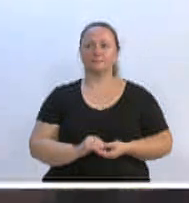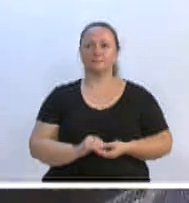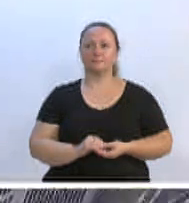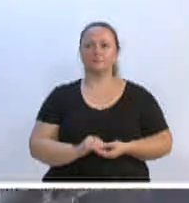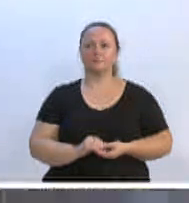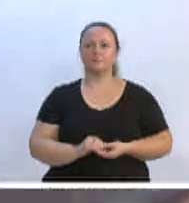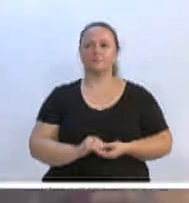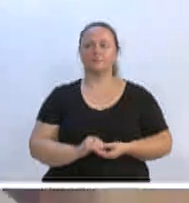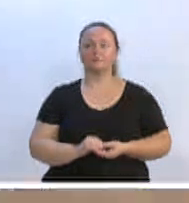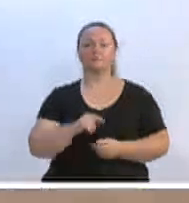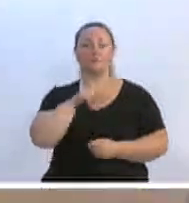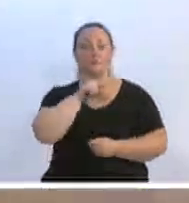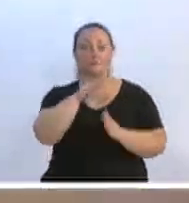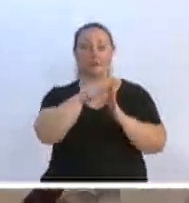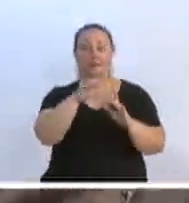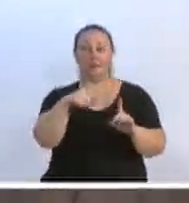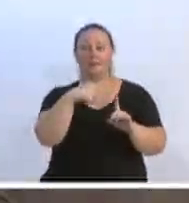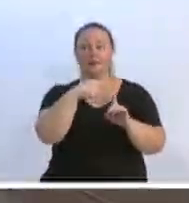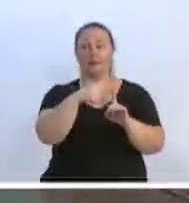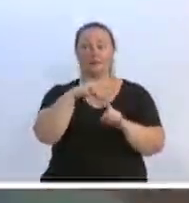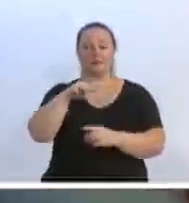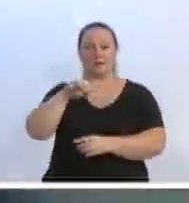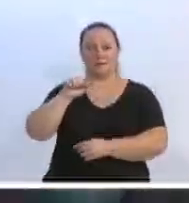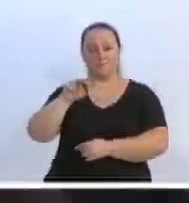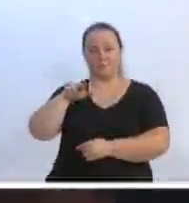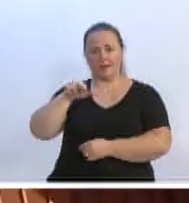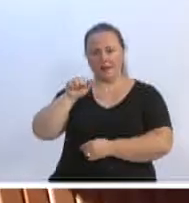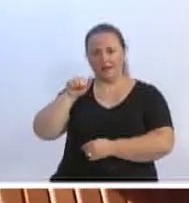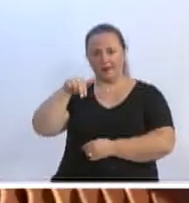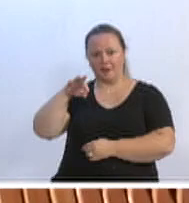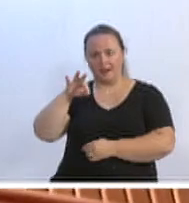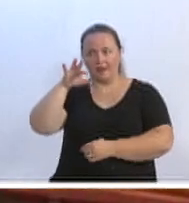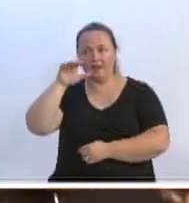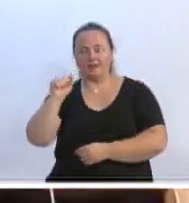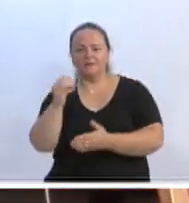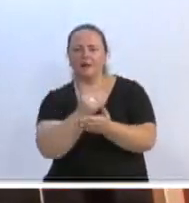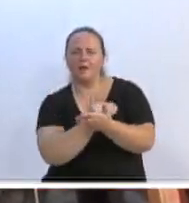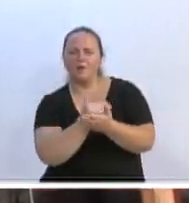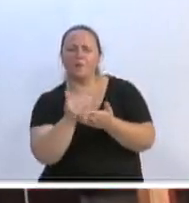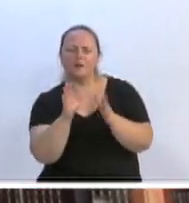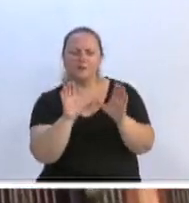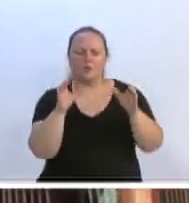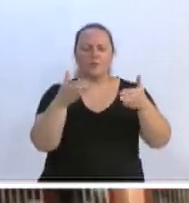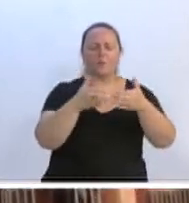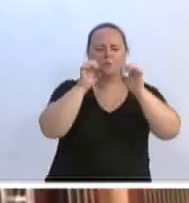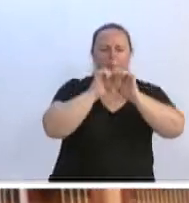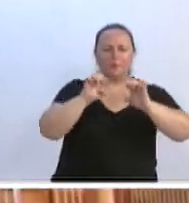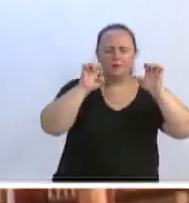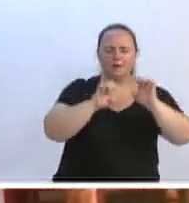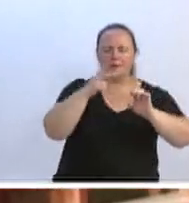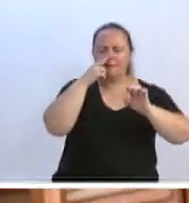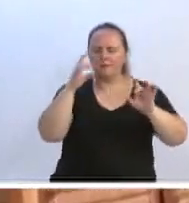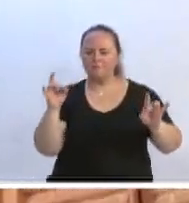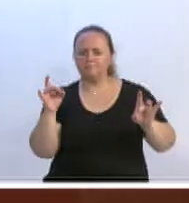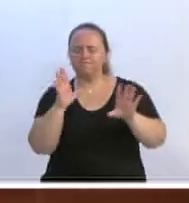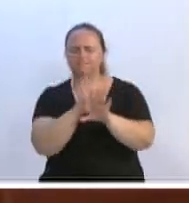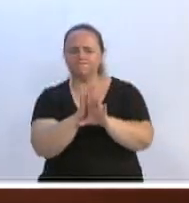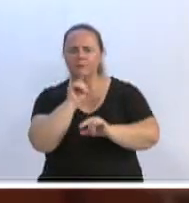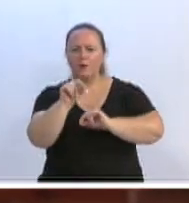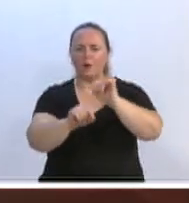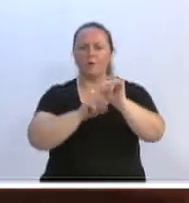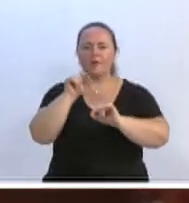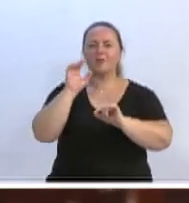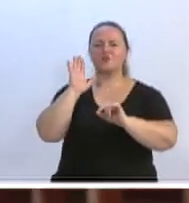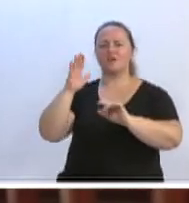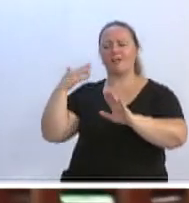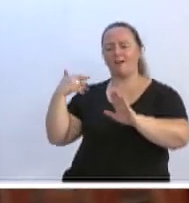A Igreja Cristã Maranata emergiu no seio da comunidade evangélica como resultado de um acontecimento previsto